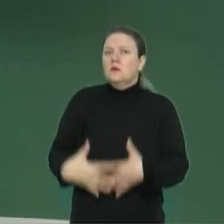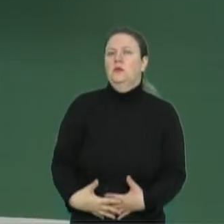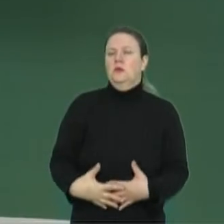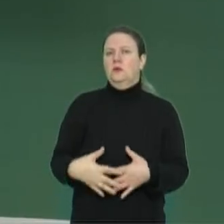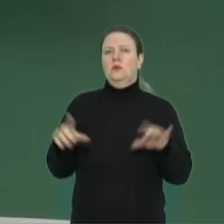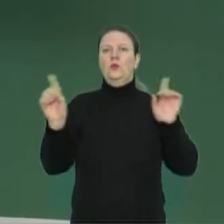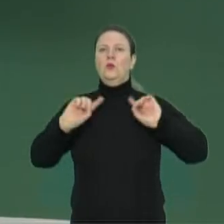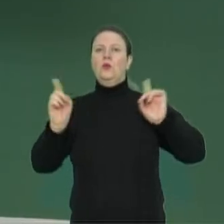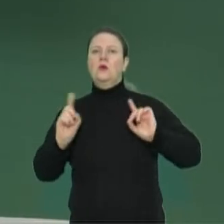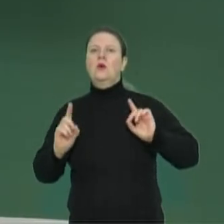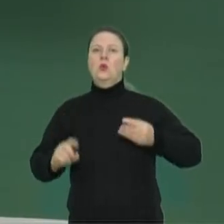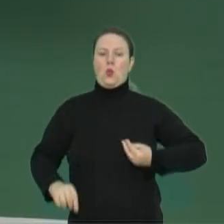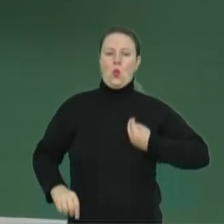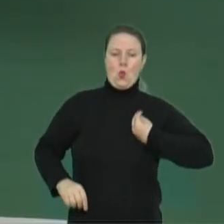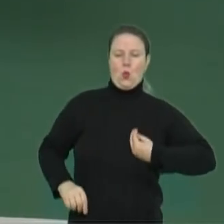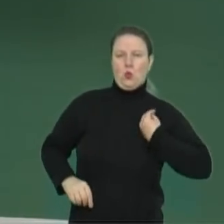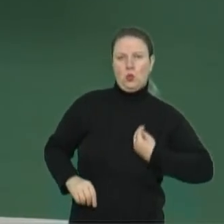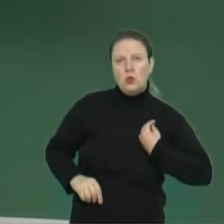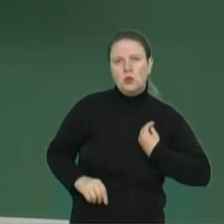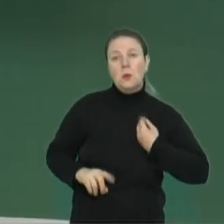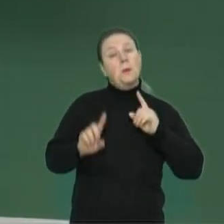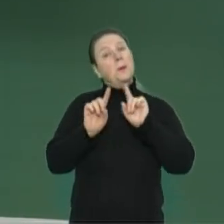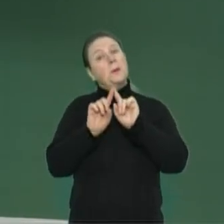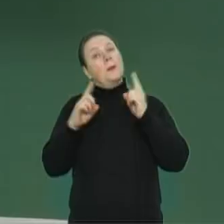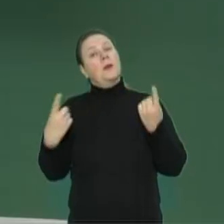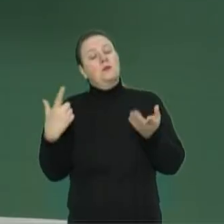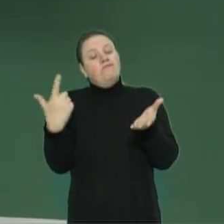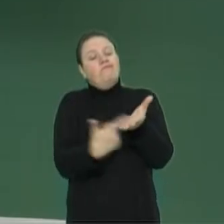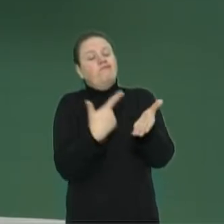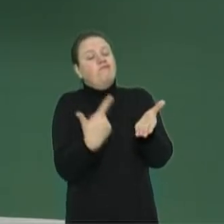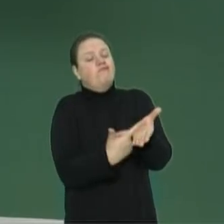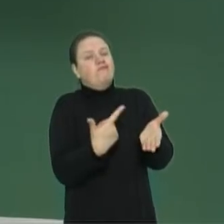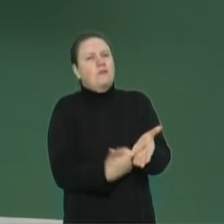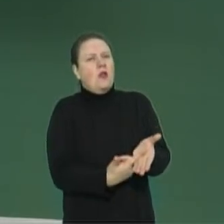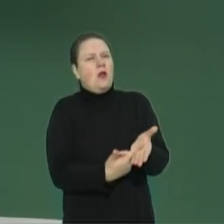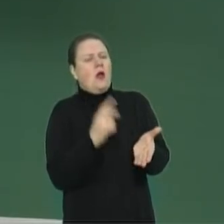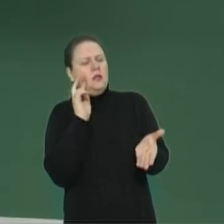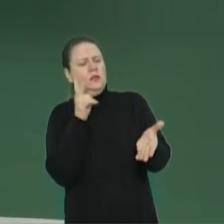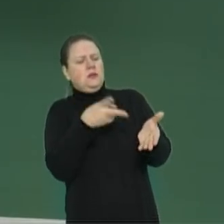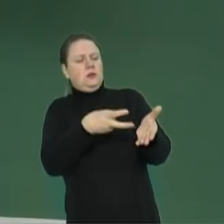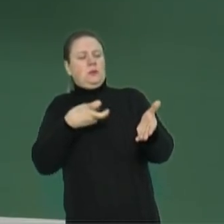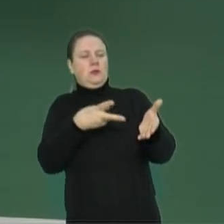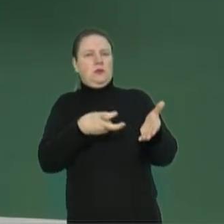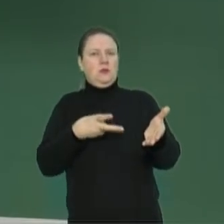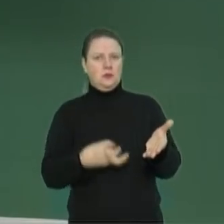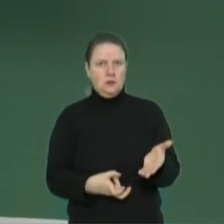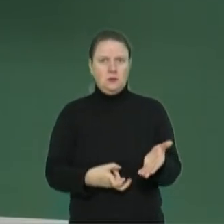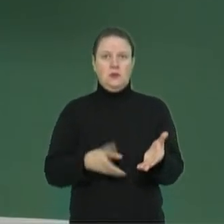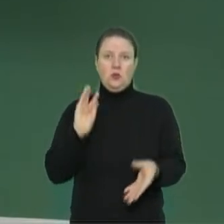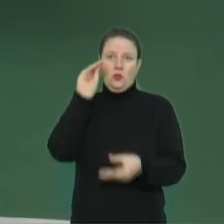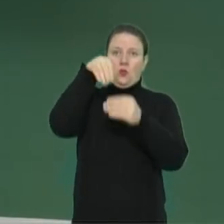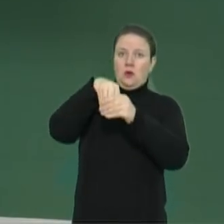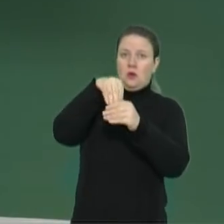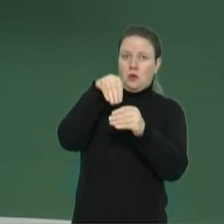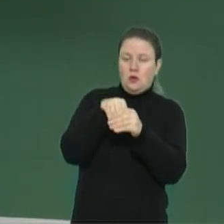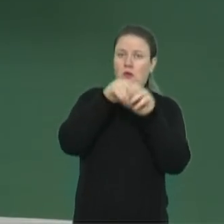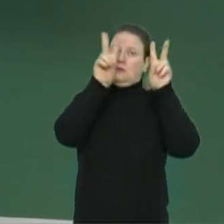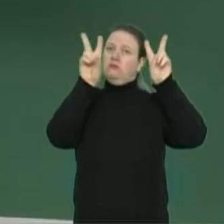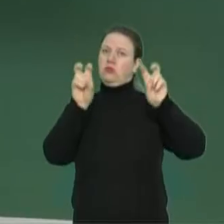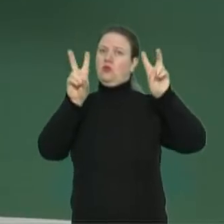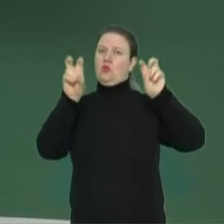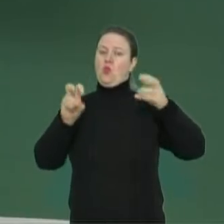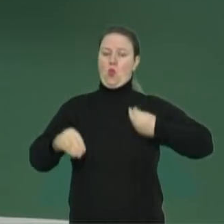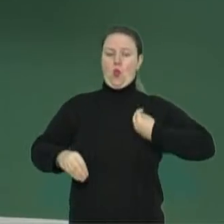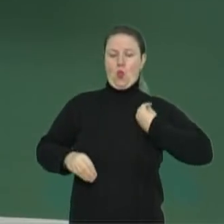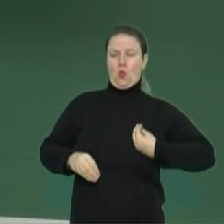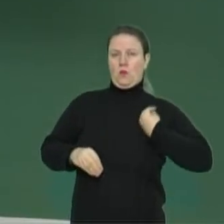era um existencialista, né? Mas nos livros de filosofia a gente acaba colocando o Heidegger dentro dessa escola de